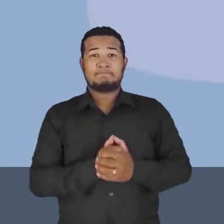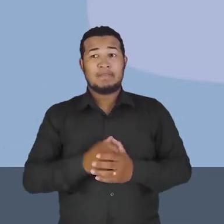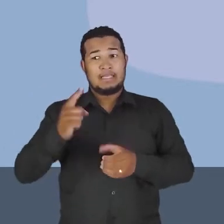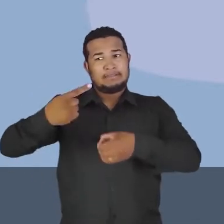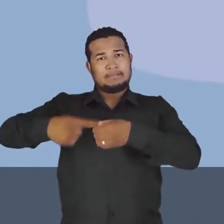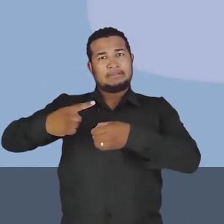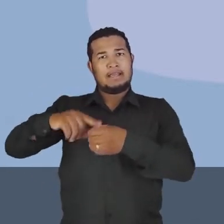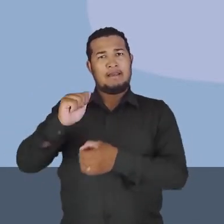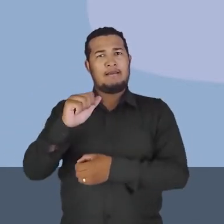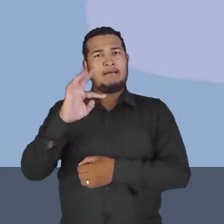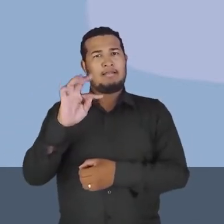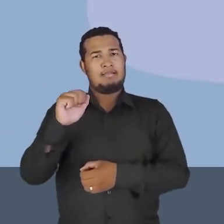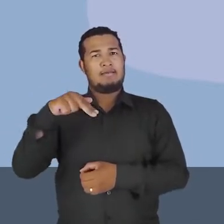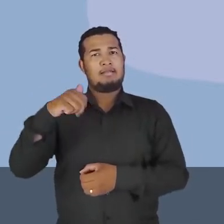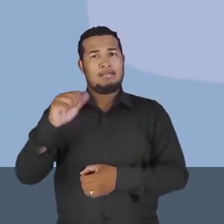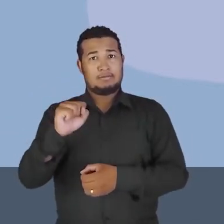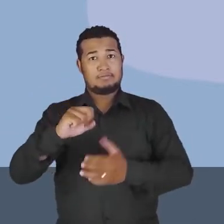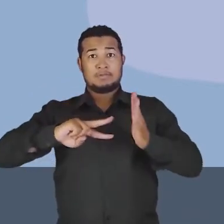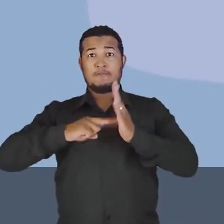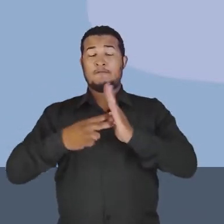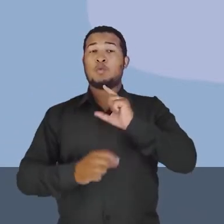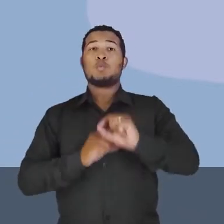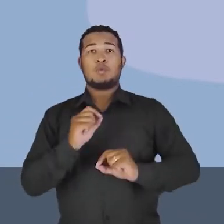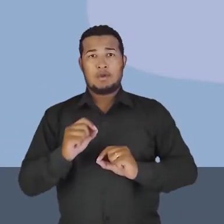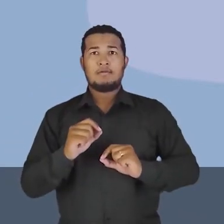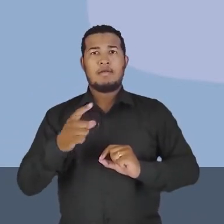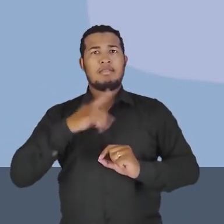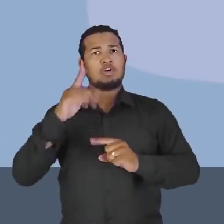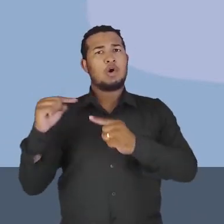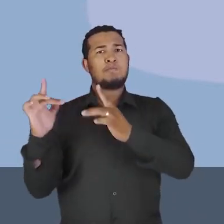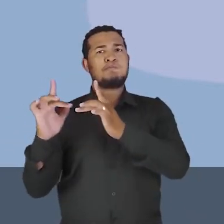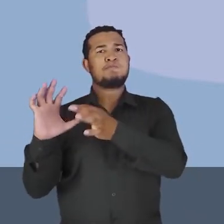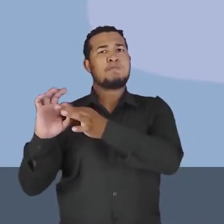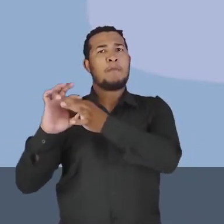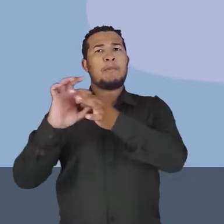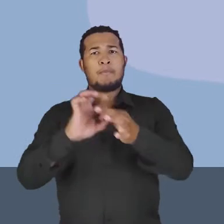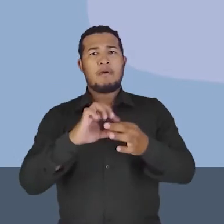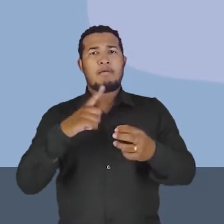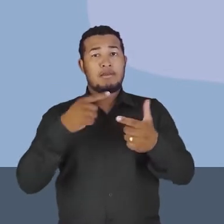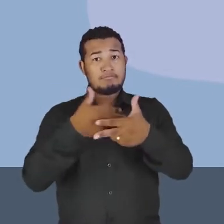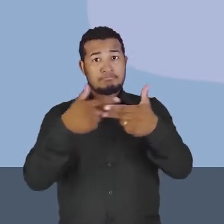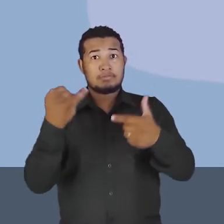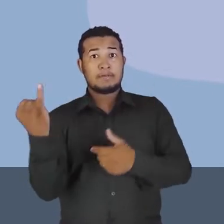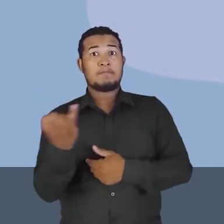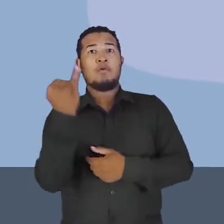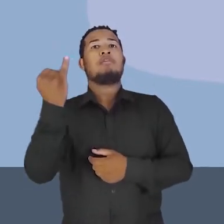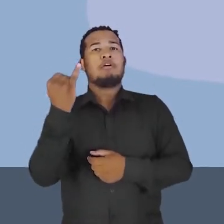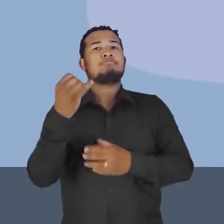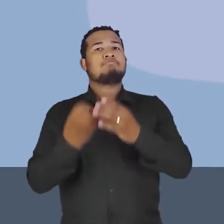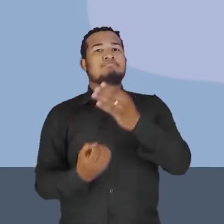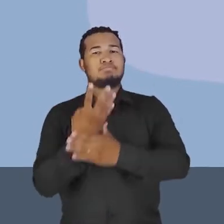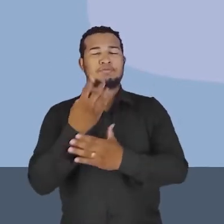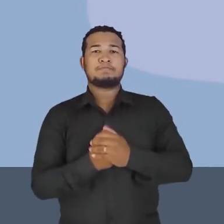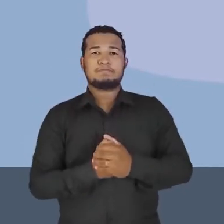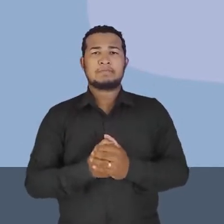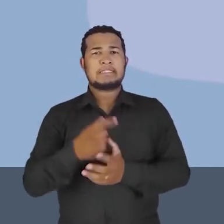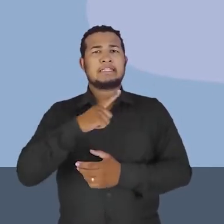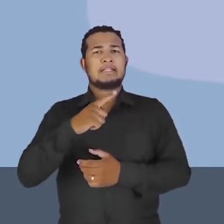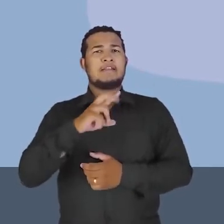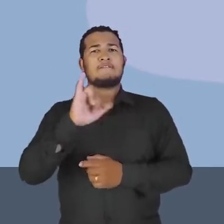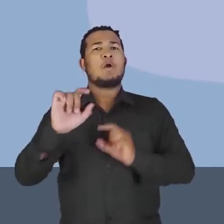cidade-estado grega. Significa o quê? Que lá desse contexto, a gente tem alguns princípios importantes nesse surgimento. Você vai ter